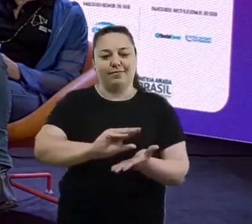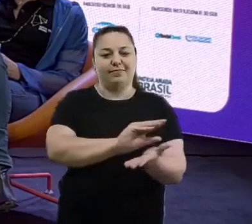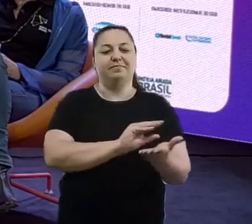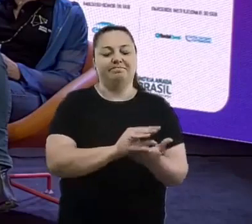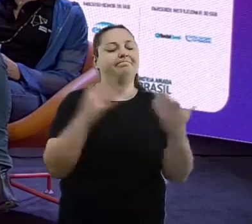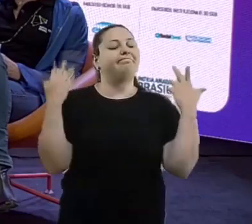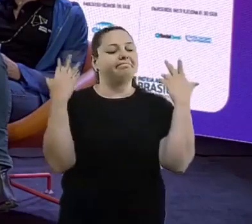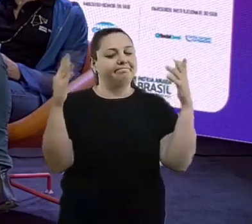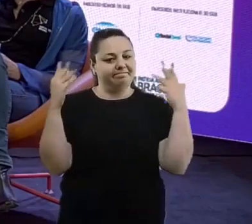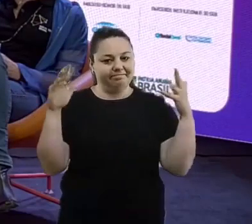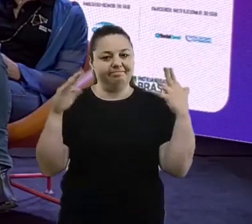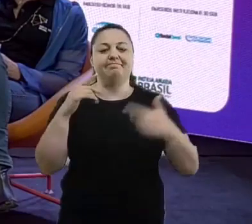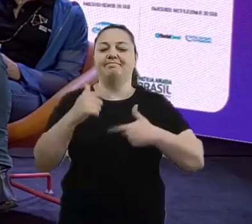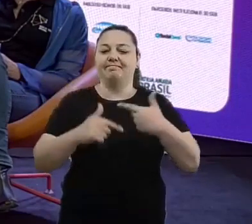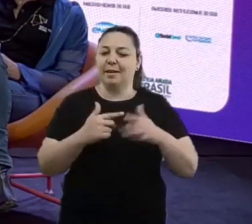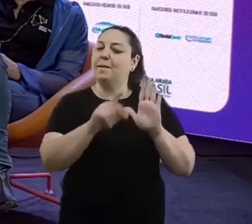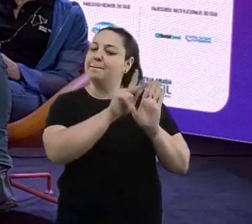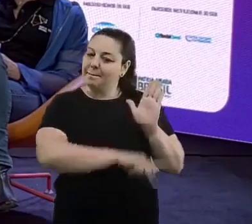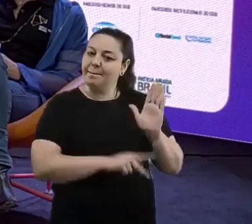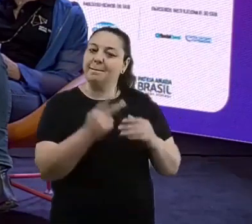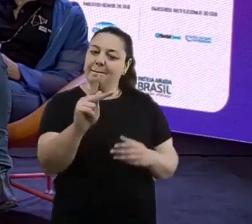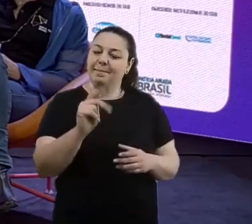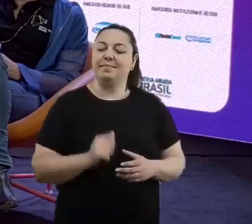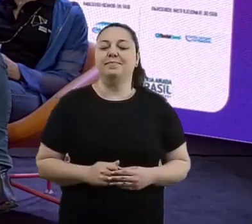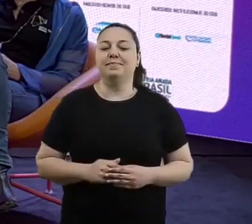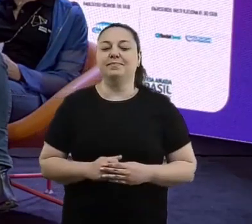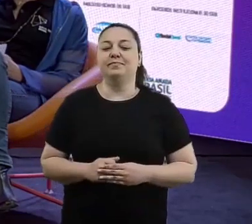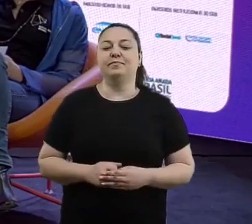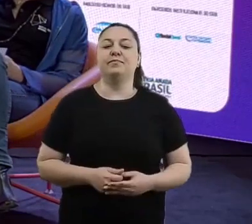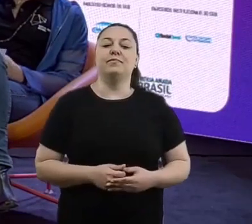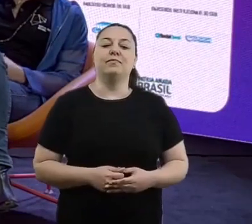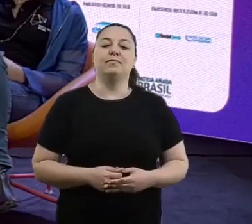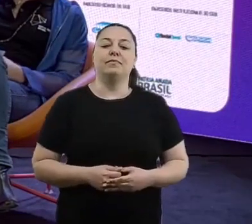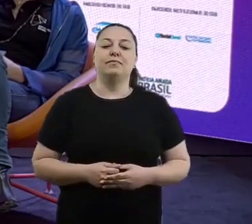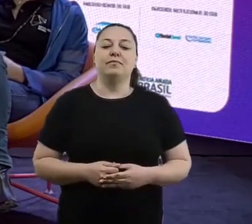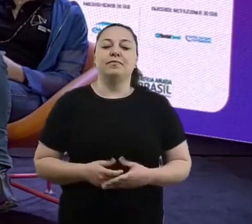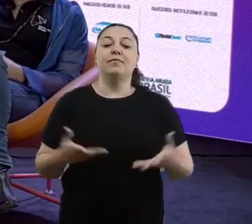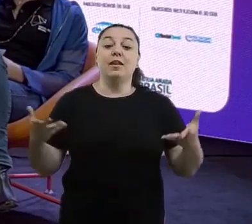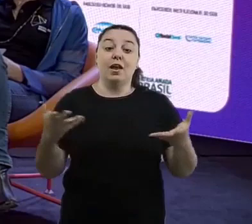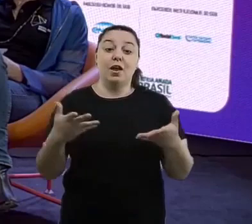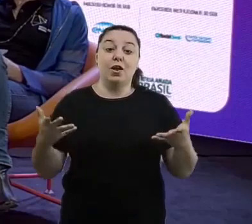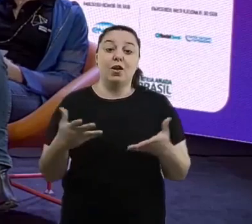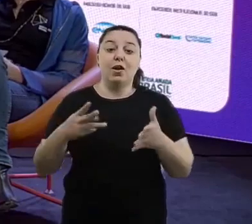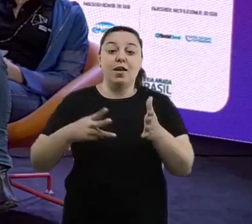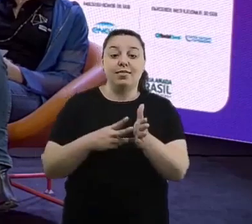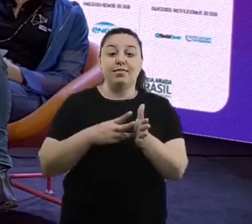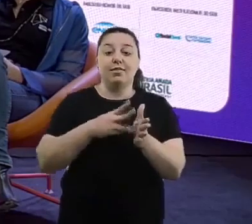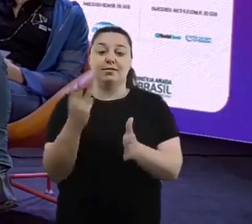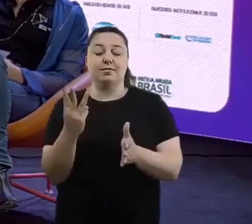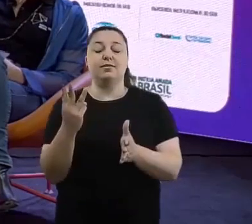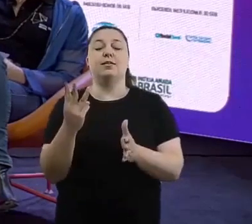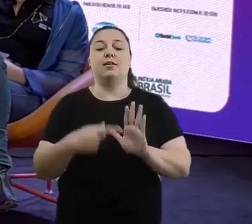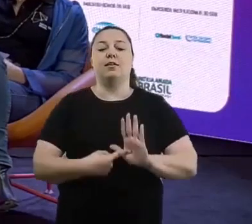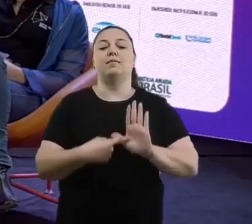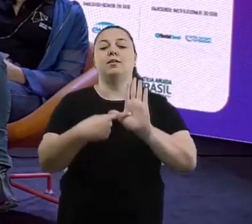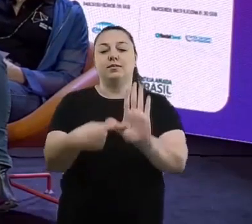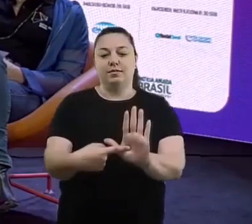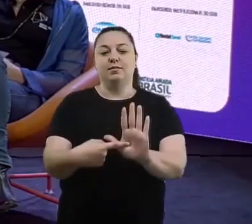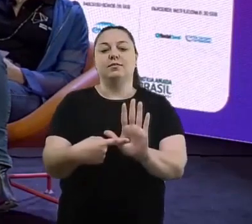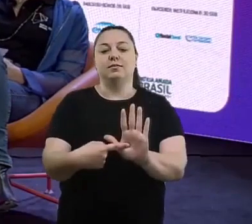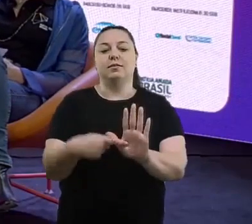projeto de vocês. Vamos agora, então, para a terceira rodada de apresentações. Então, eu vou chamar